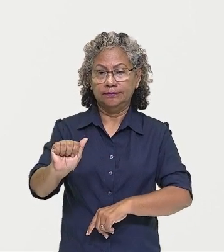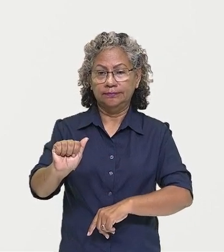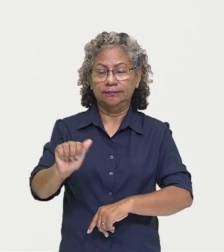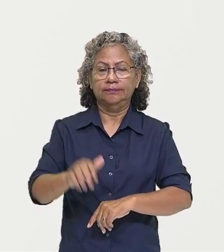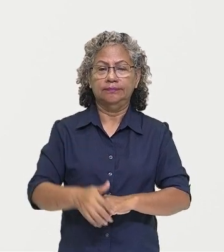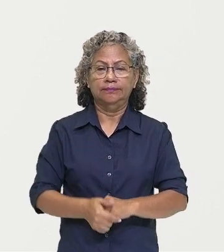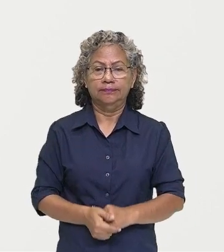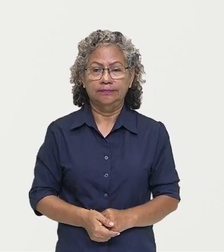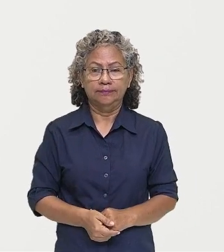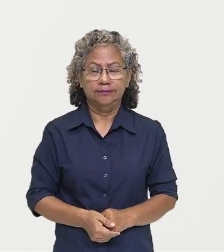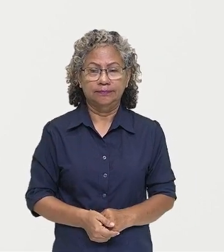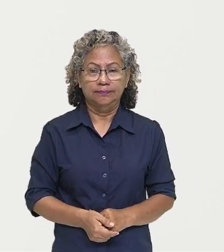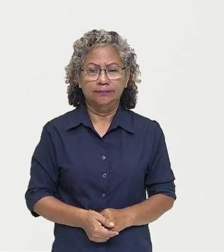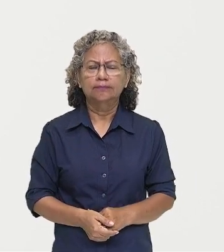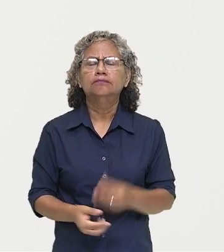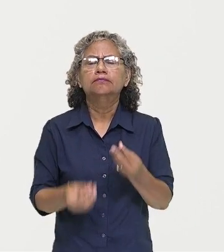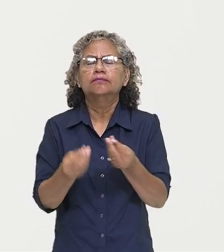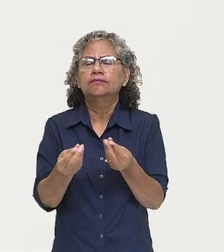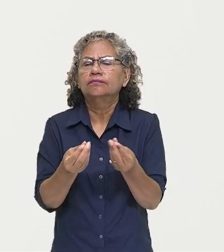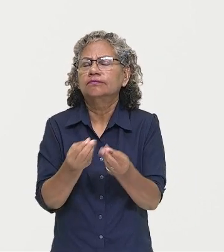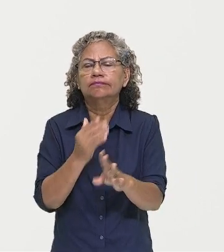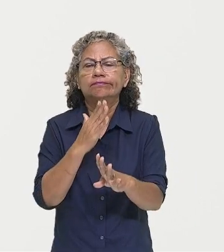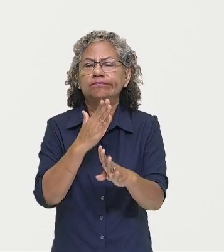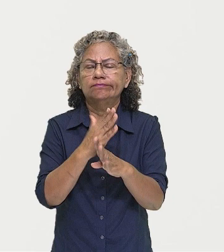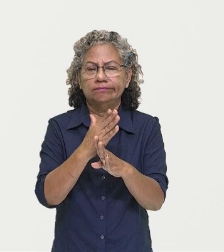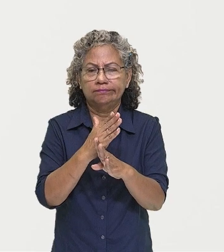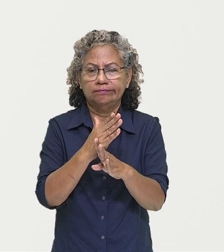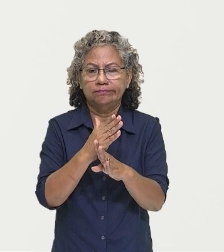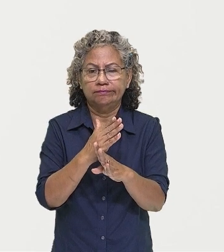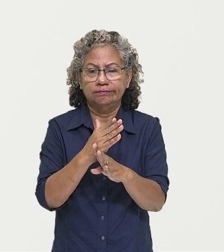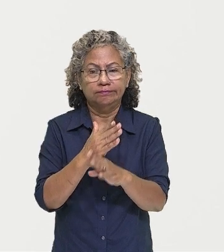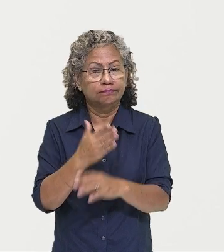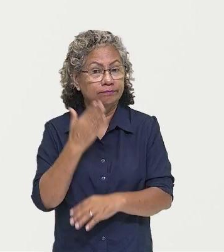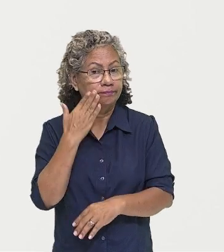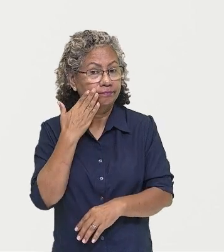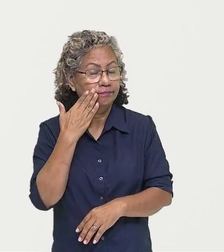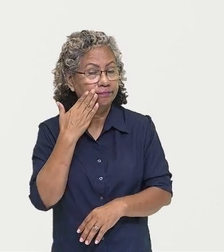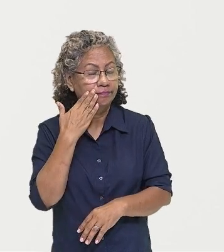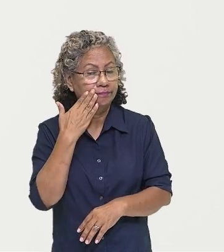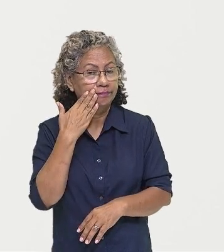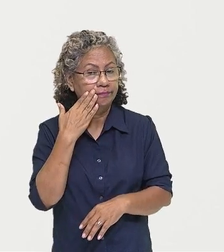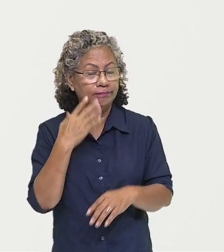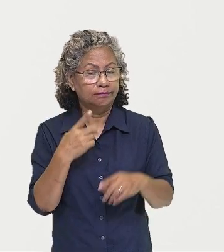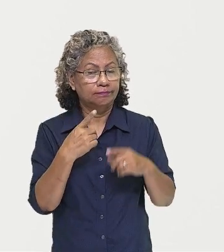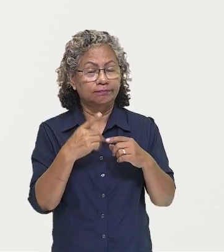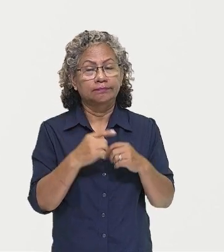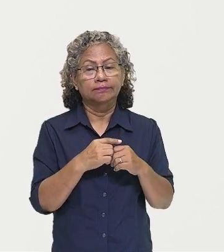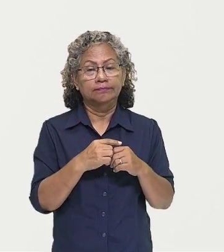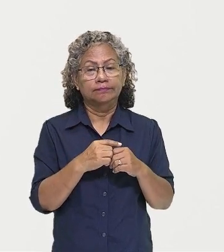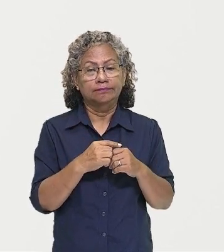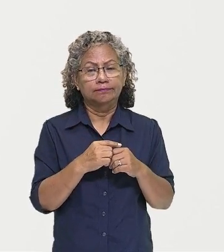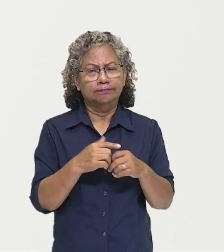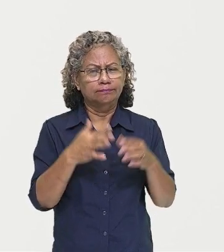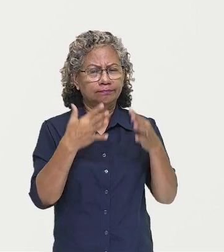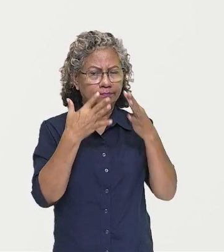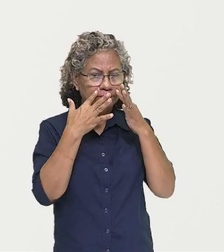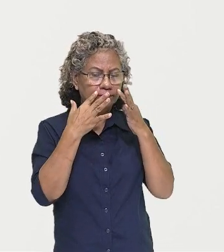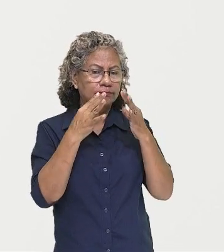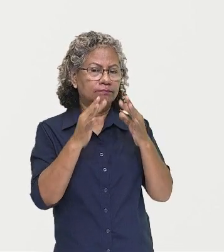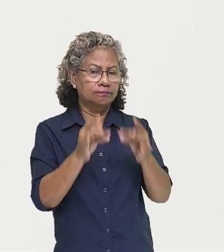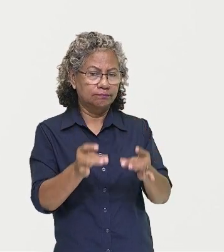nós podemos encontrar da seguinte forma. Para isso, precisamos primeiro calcular o valor